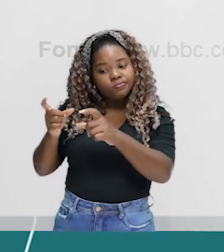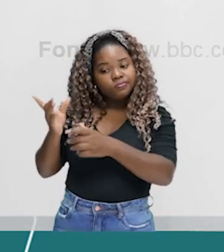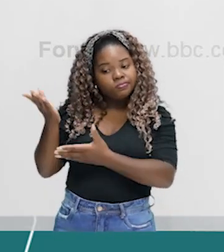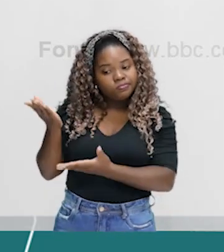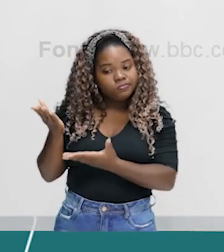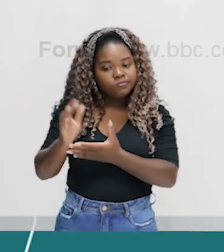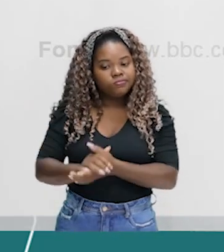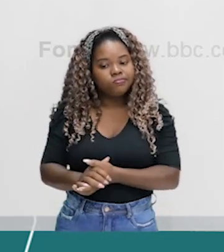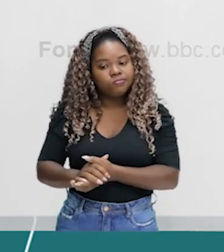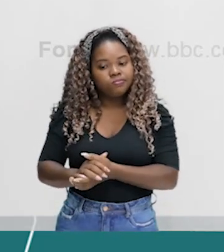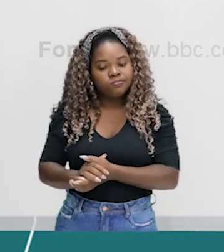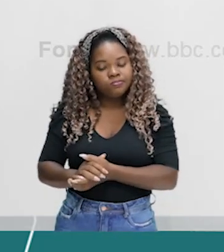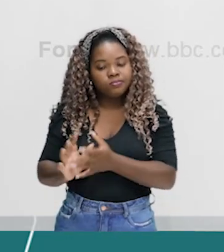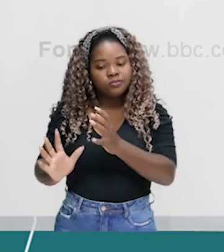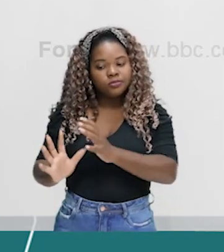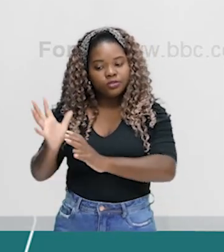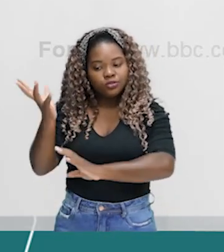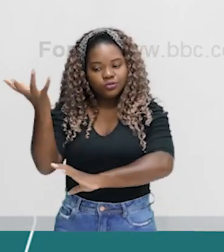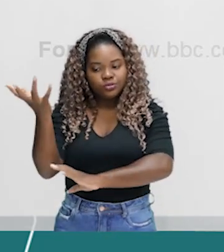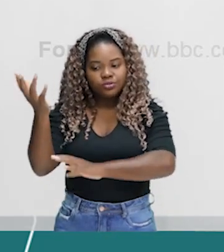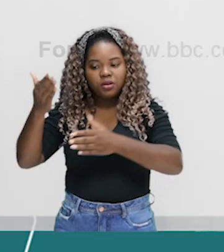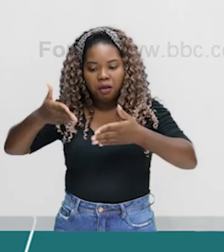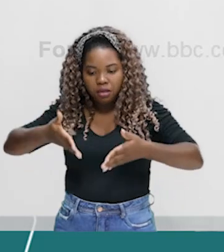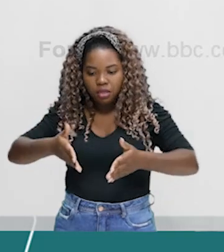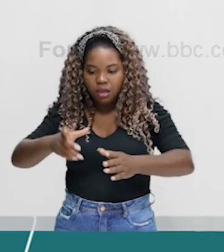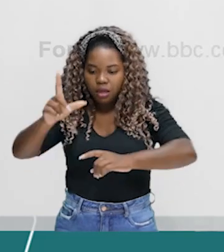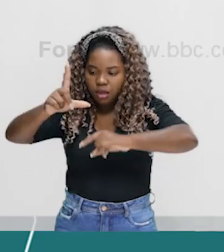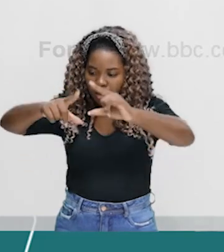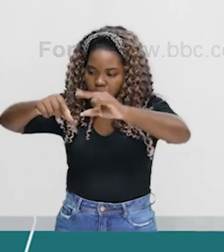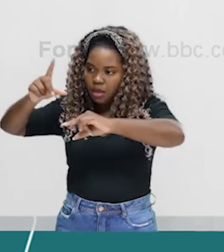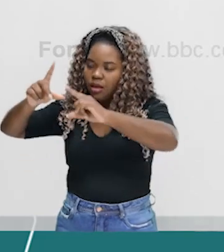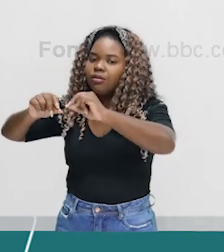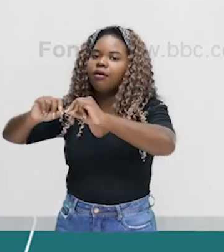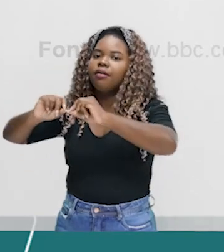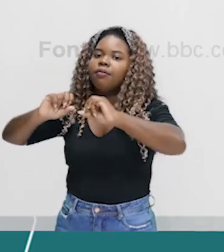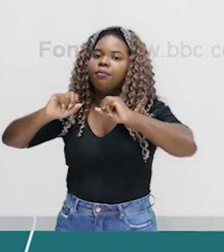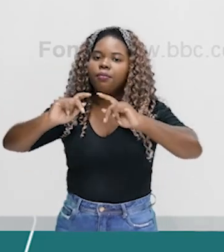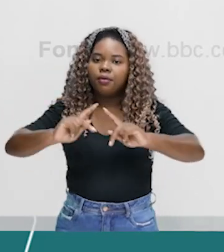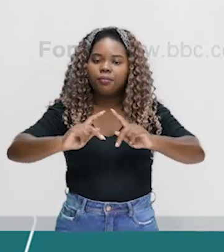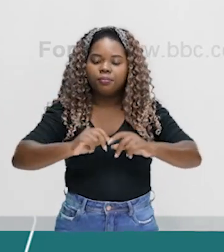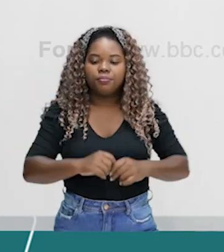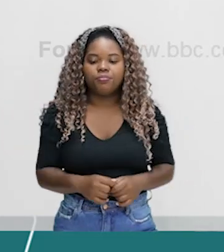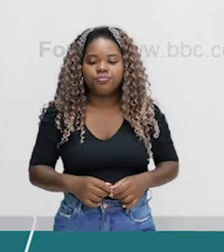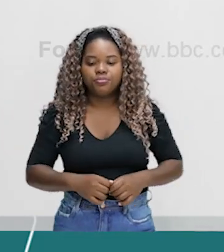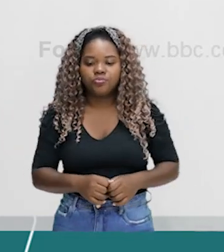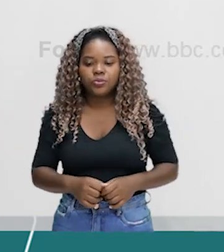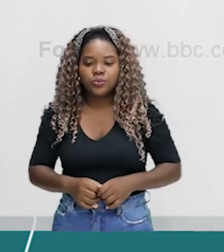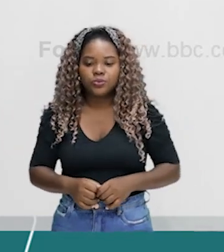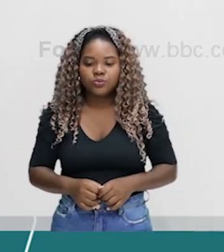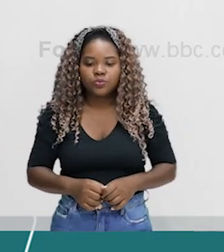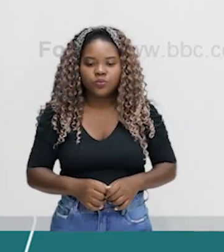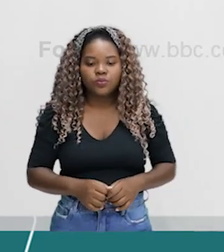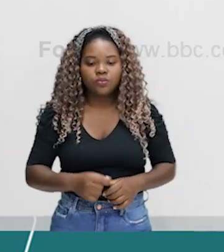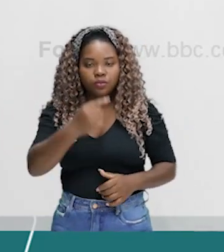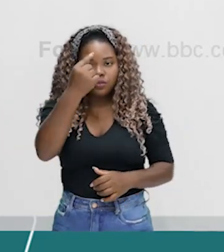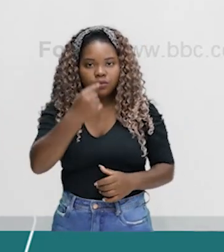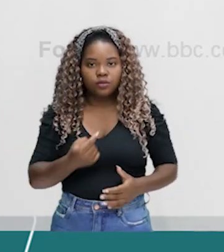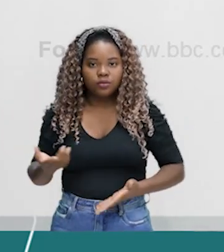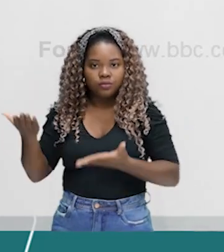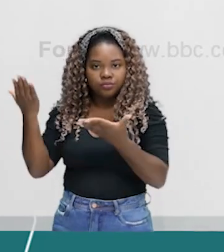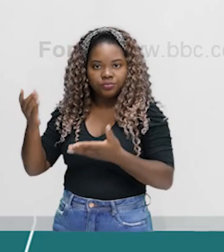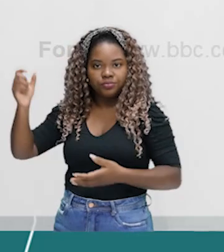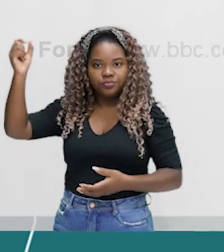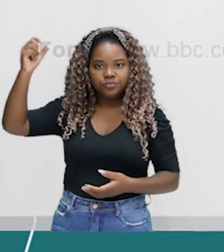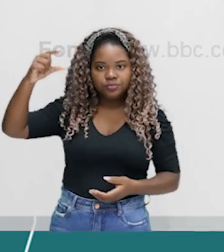é onde nascem estrelas. Ok, pessoal? O nosso Sol, por